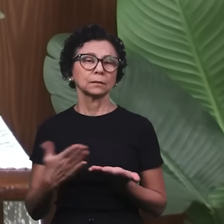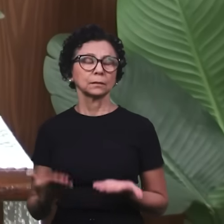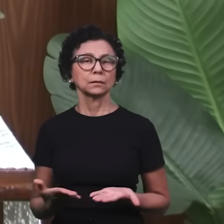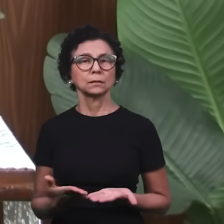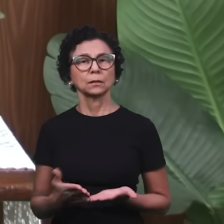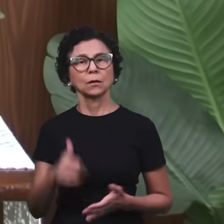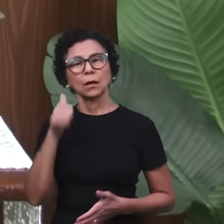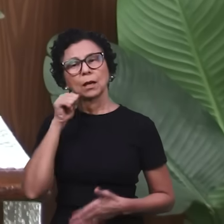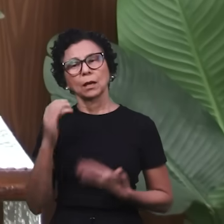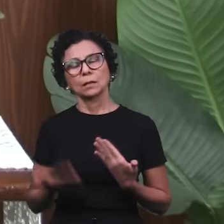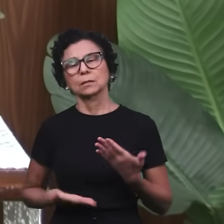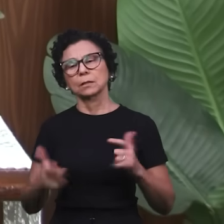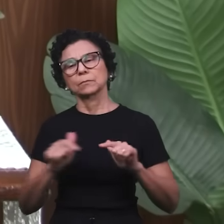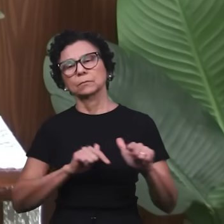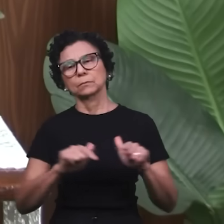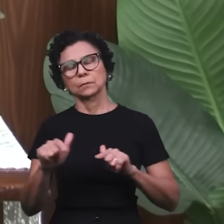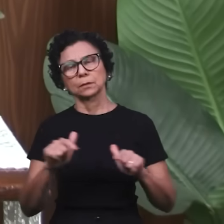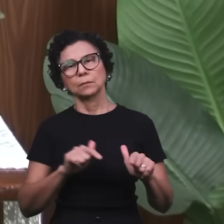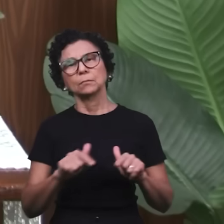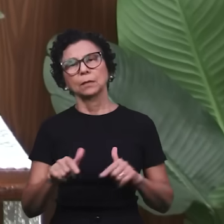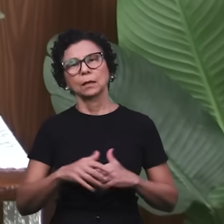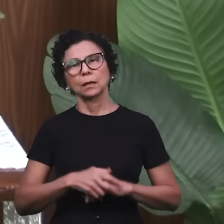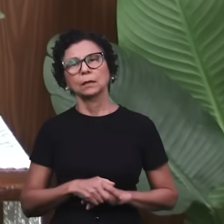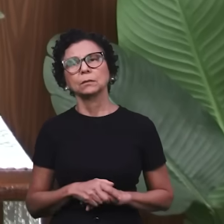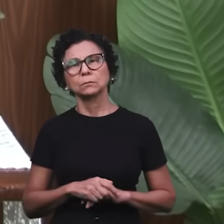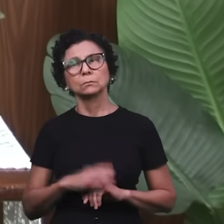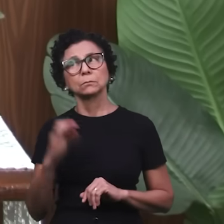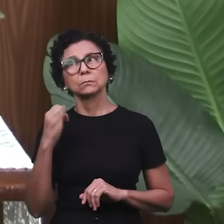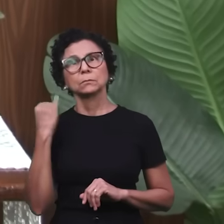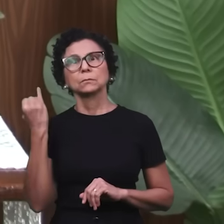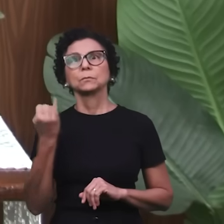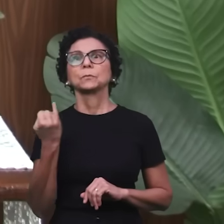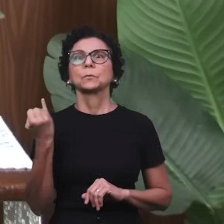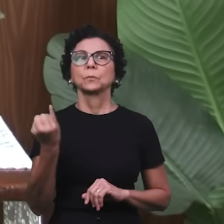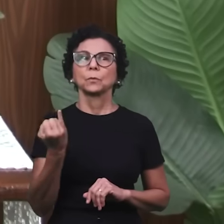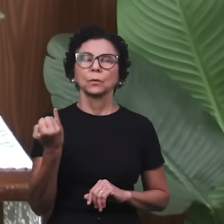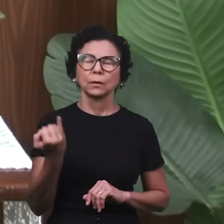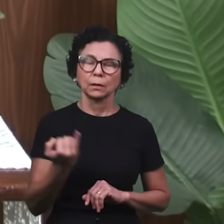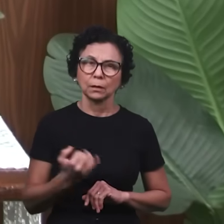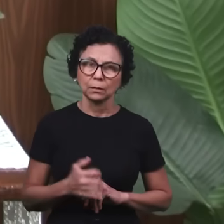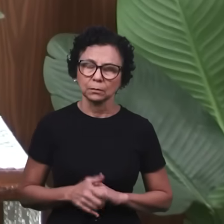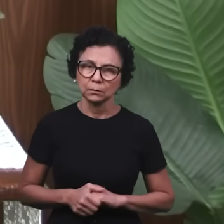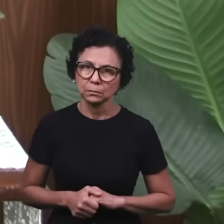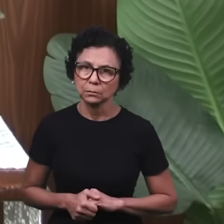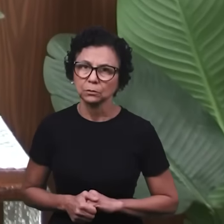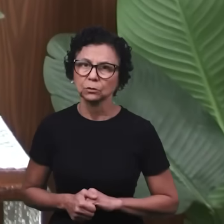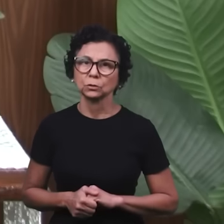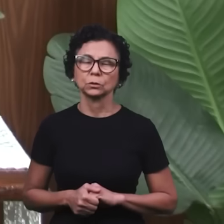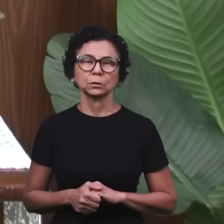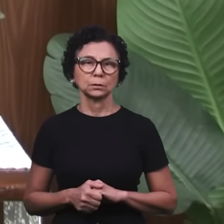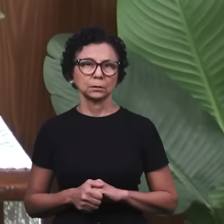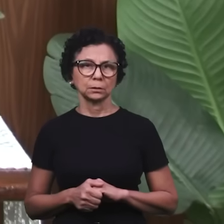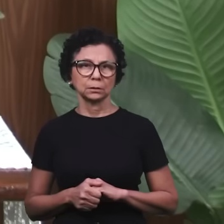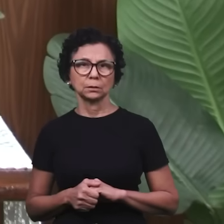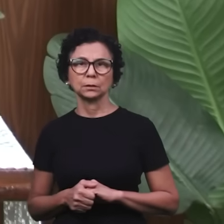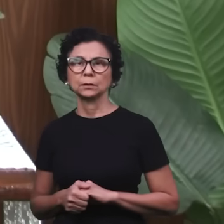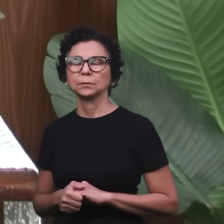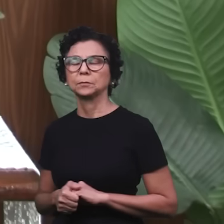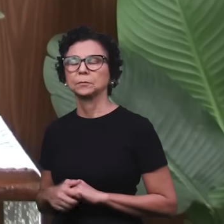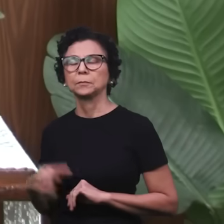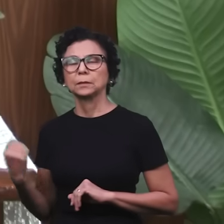realizando. Para muitos é um trabalho invisível, mas importantíssimo para nós e para as irmãs na edificação